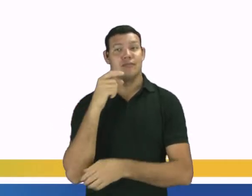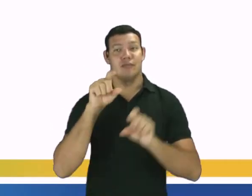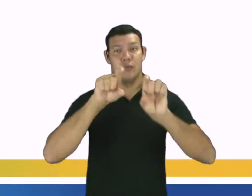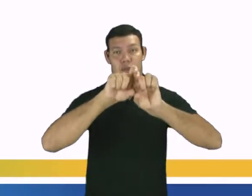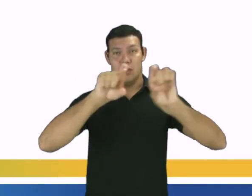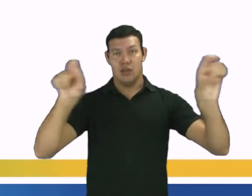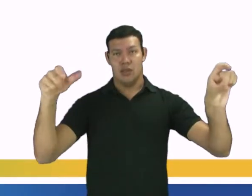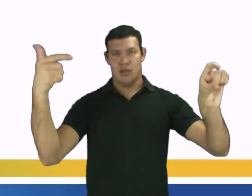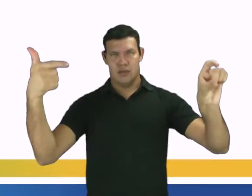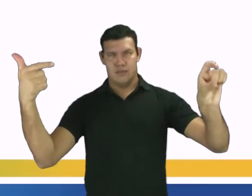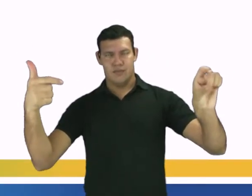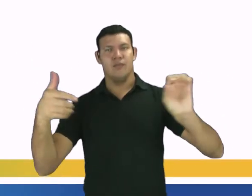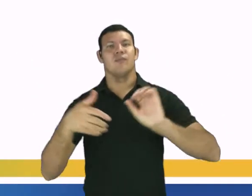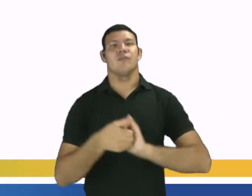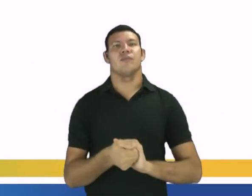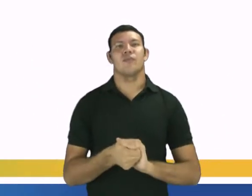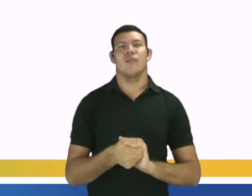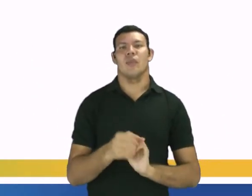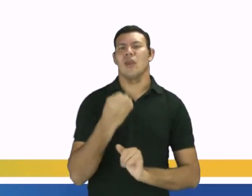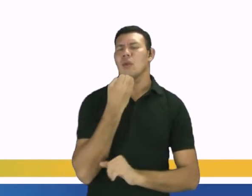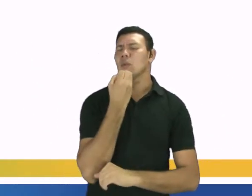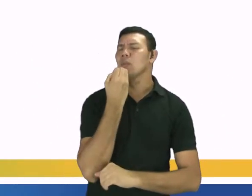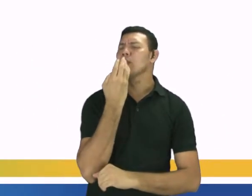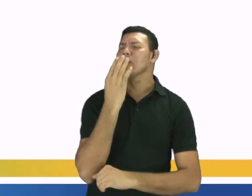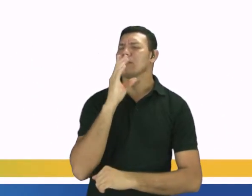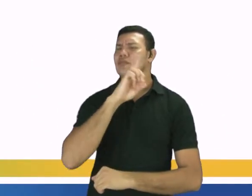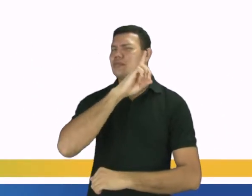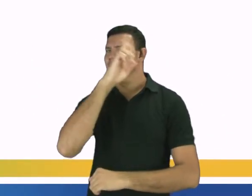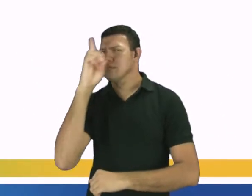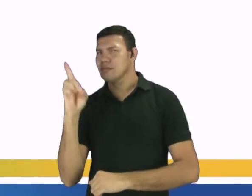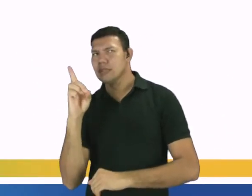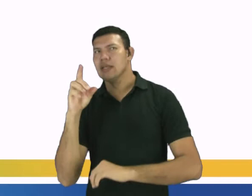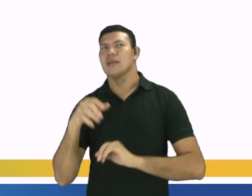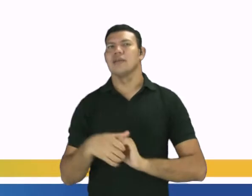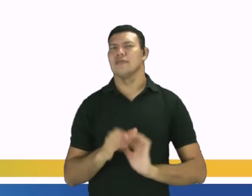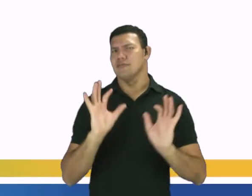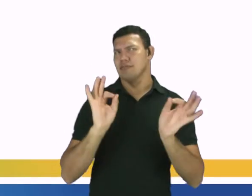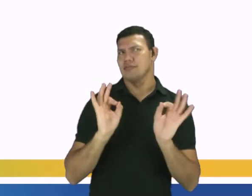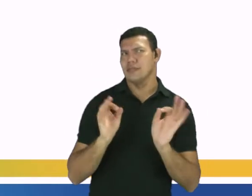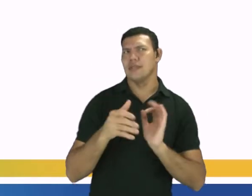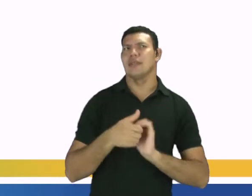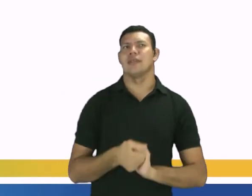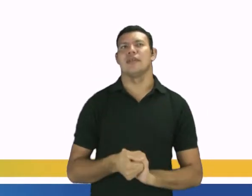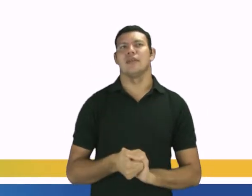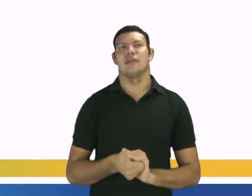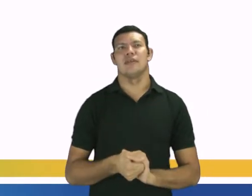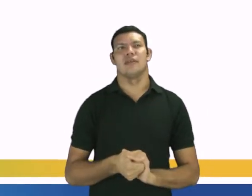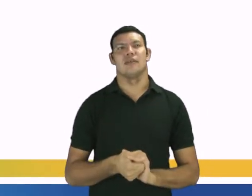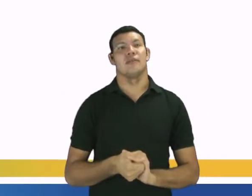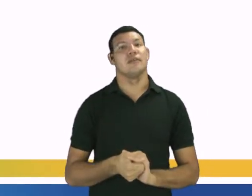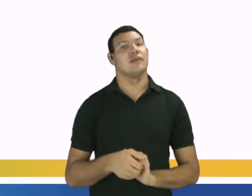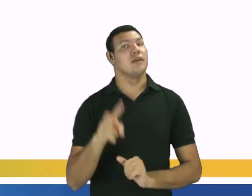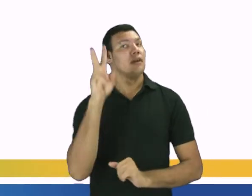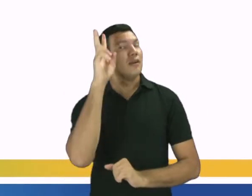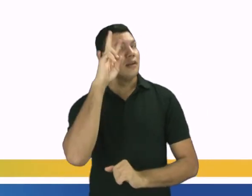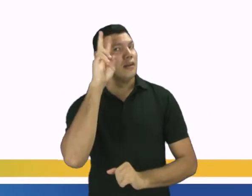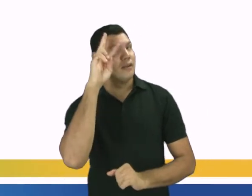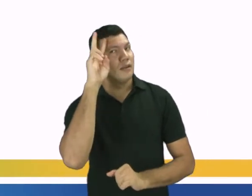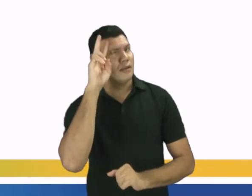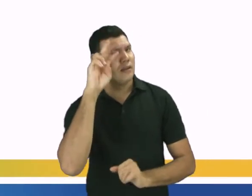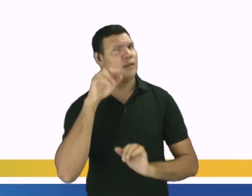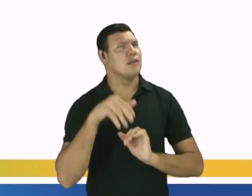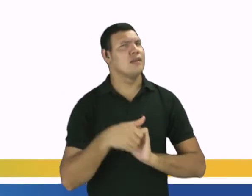linha. Buenos dias, tá tudo certo aí? Olha só, lembra